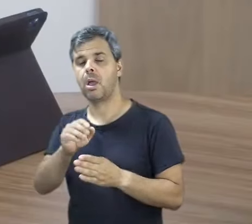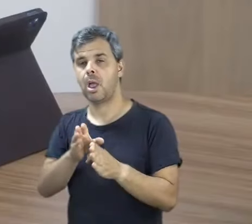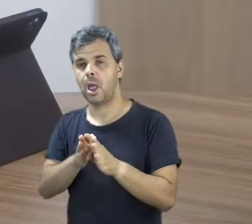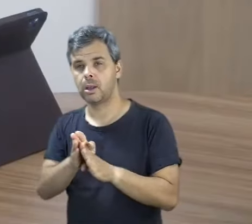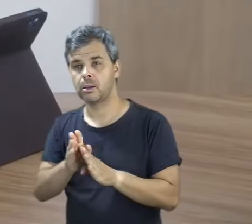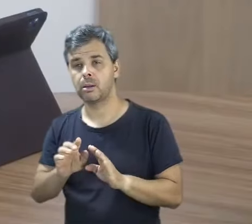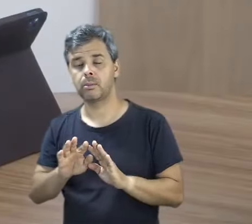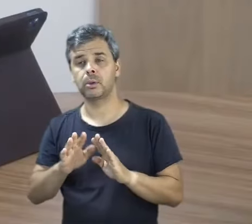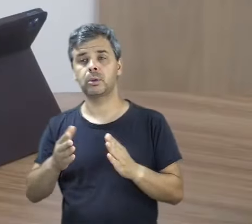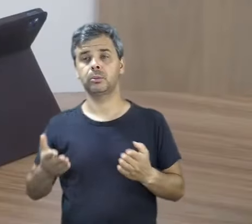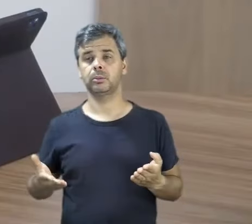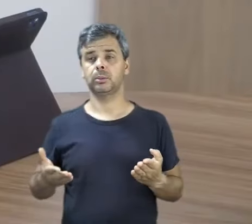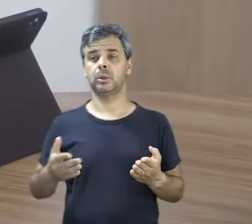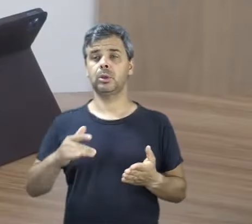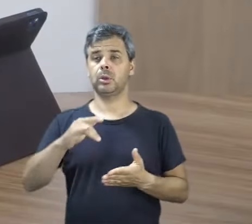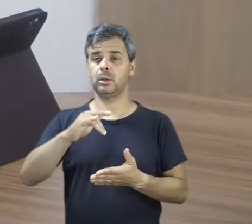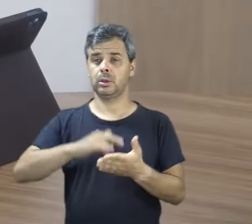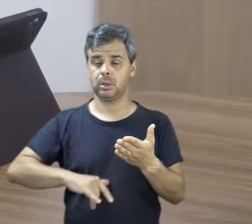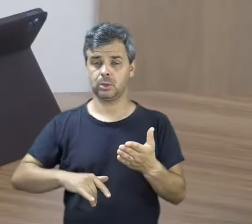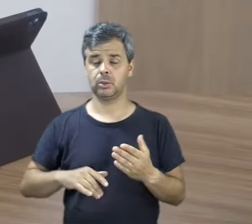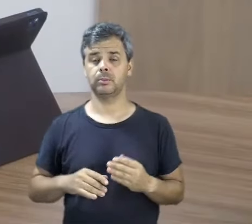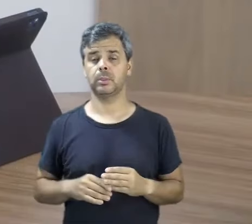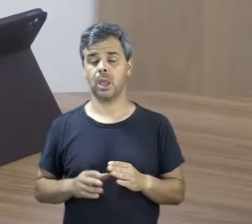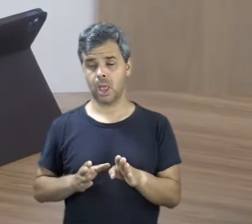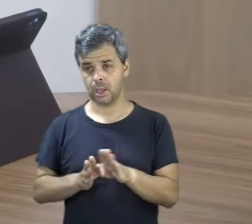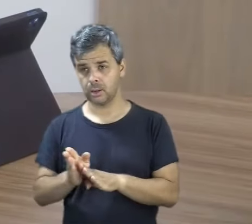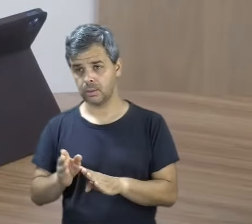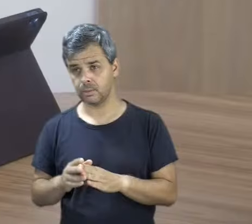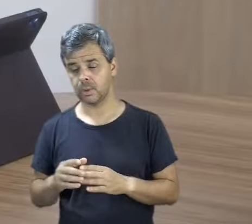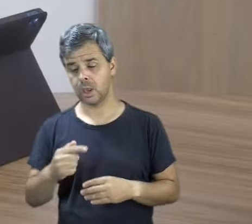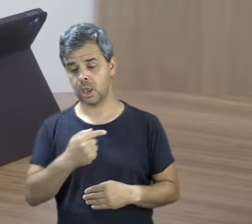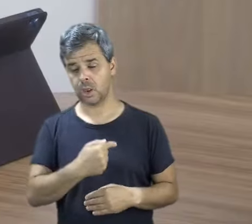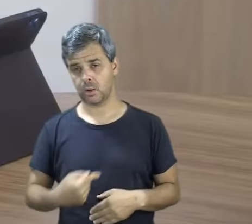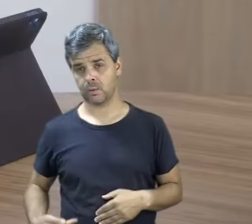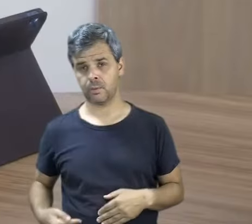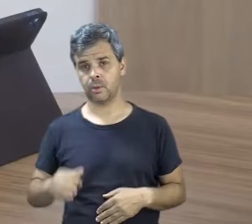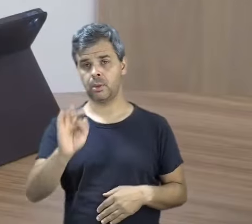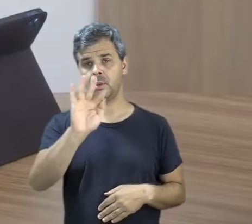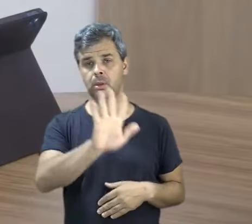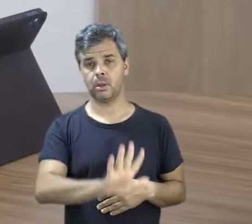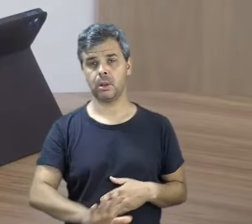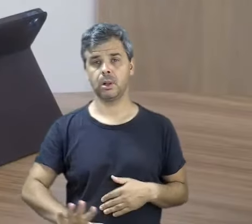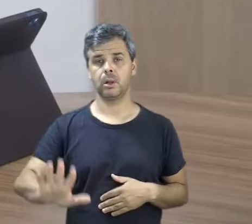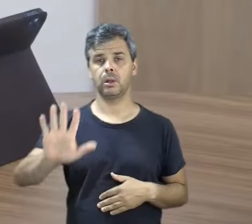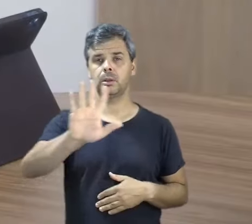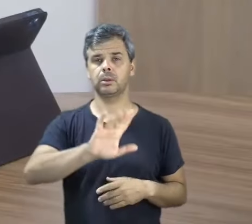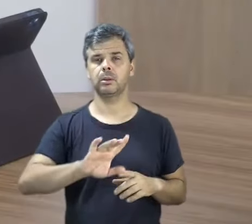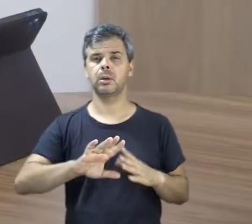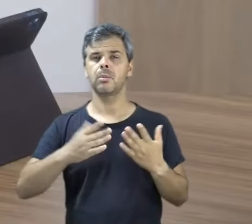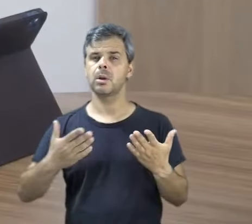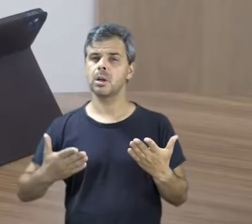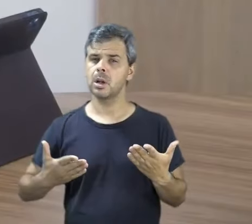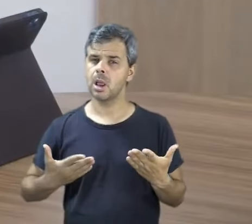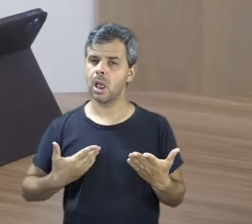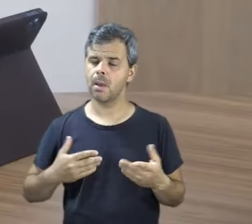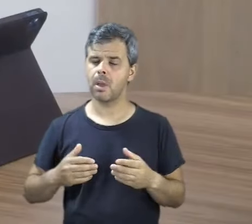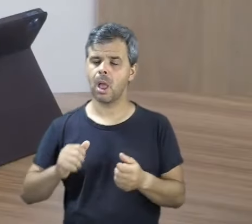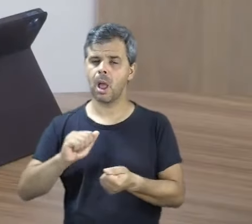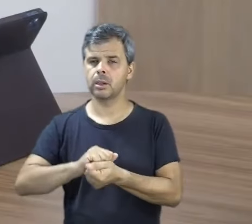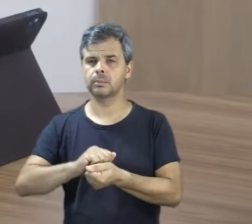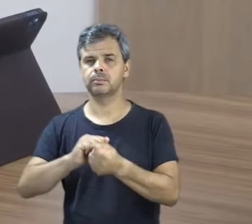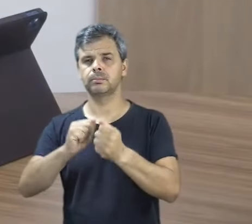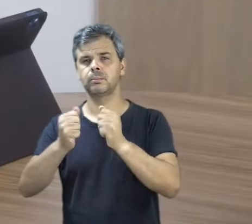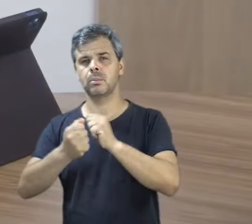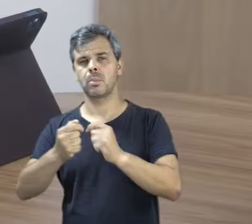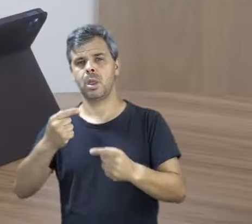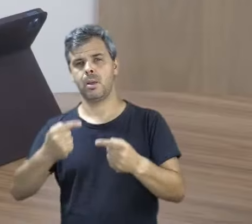né? Então, é um documento nordestinador para o governo federal, que vai servir para aprimorar, né,